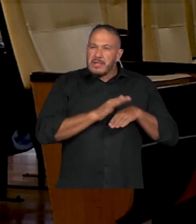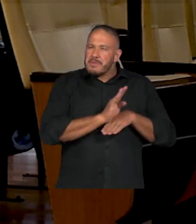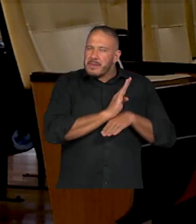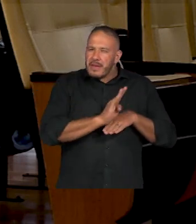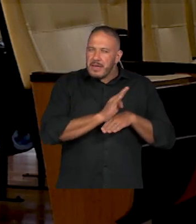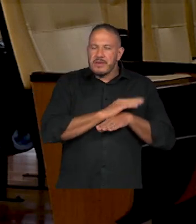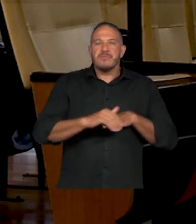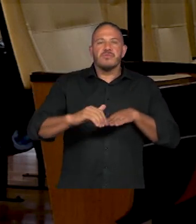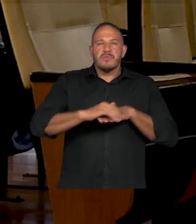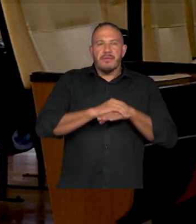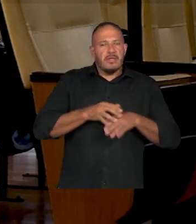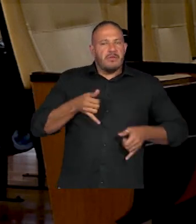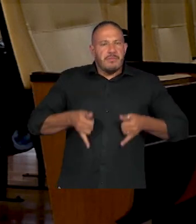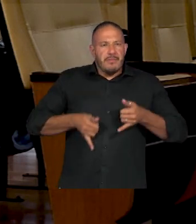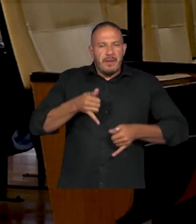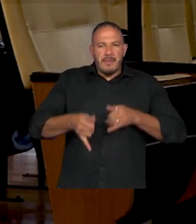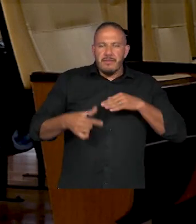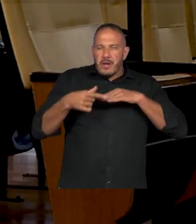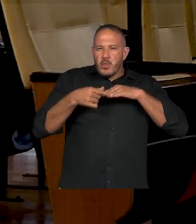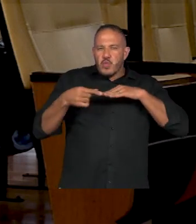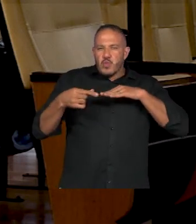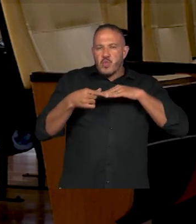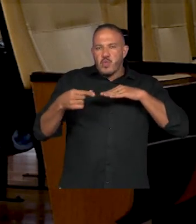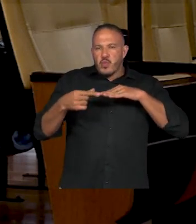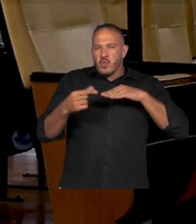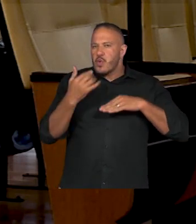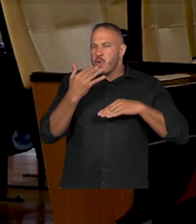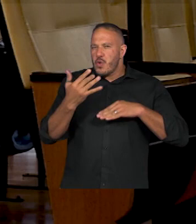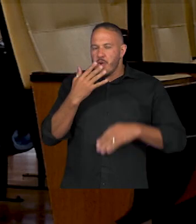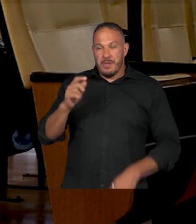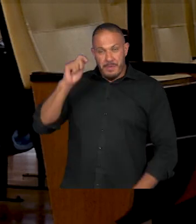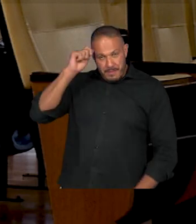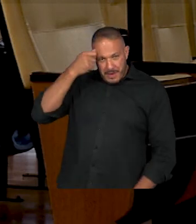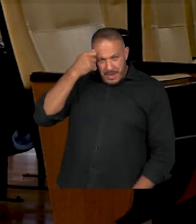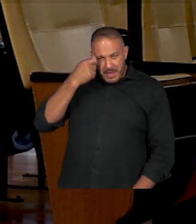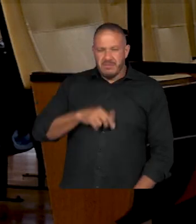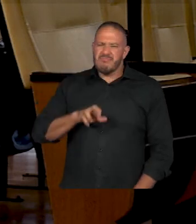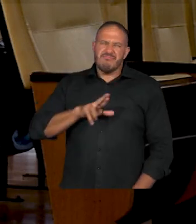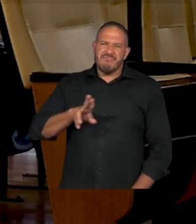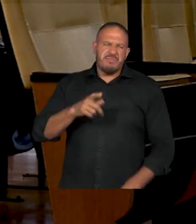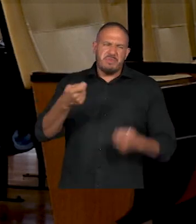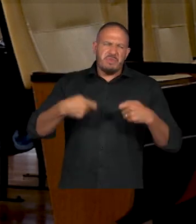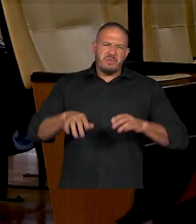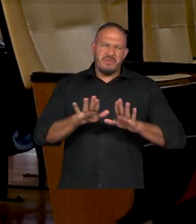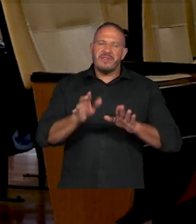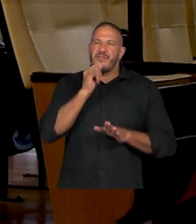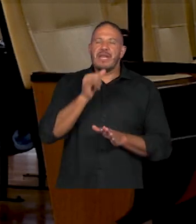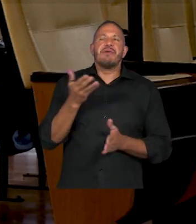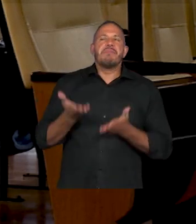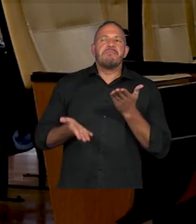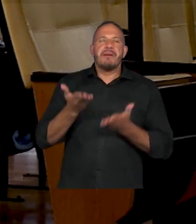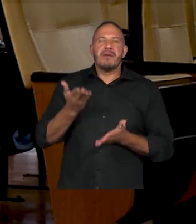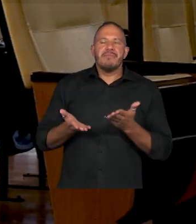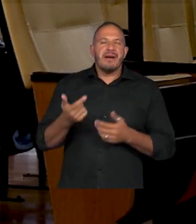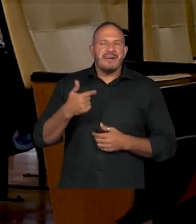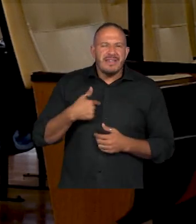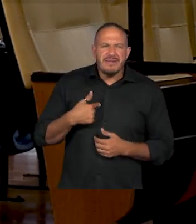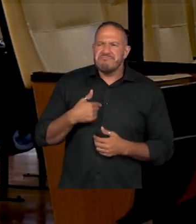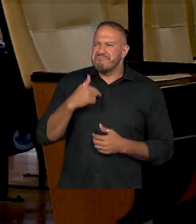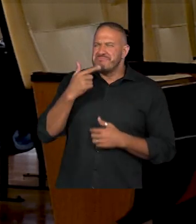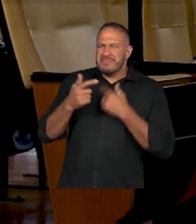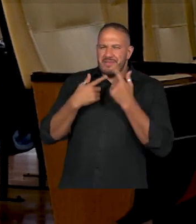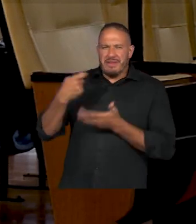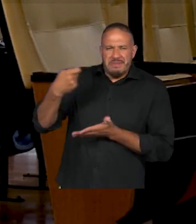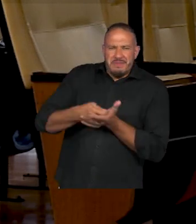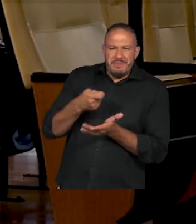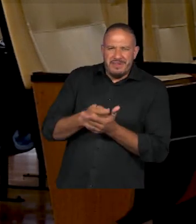sapato alto com um bico fino preto. Eu não vou falar quantos quilos eu peso, porque eu não vi que nenhum lugar obrigava a